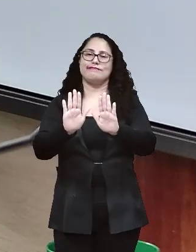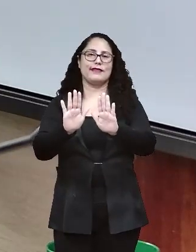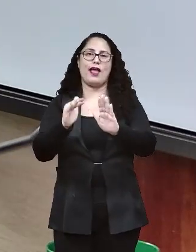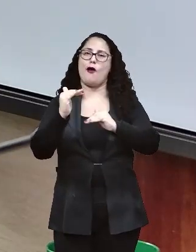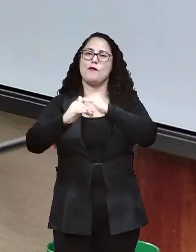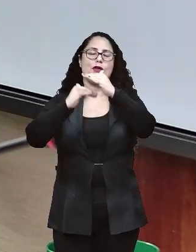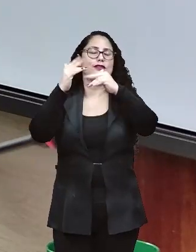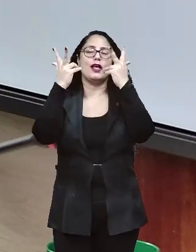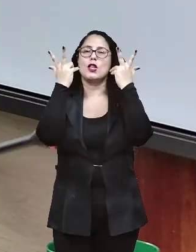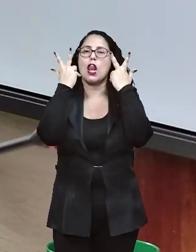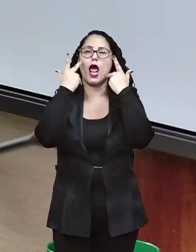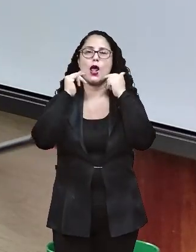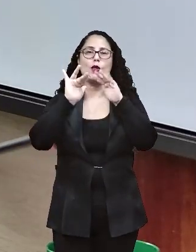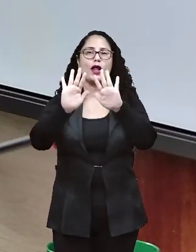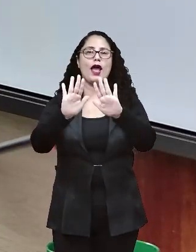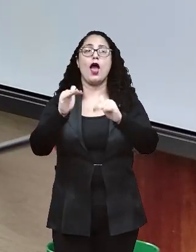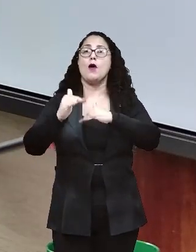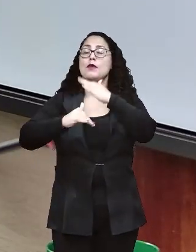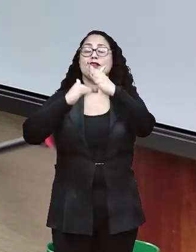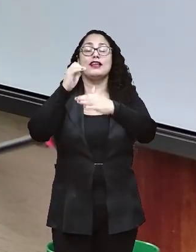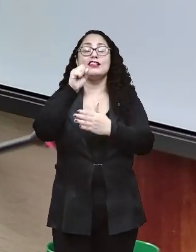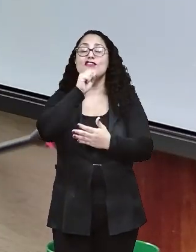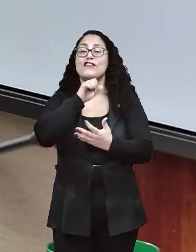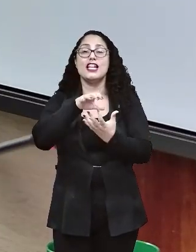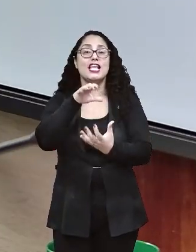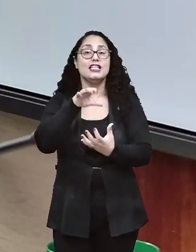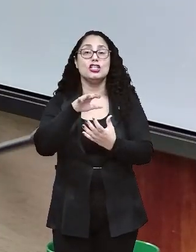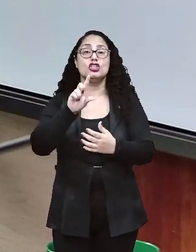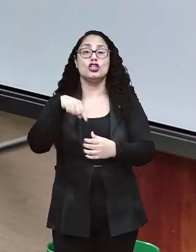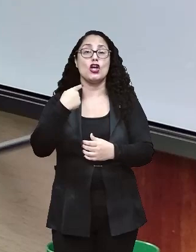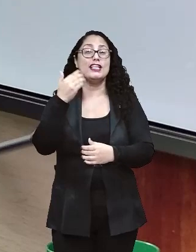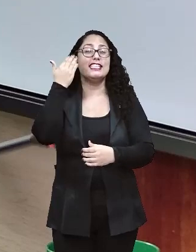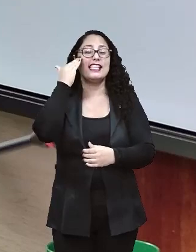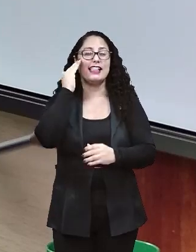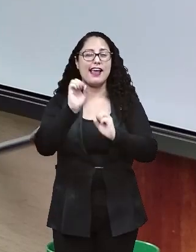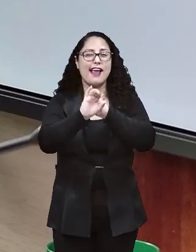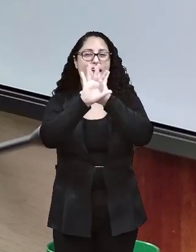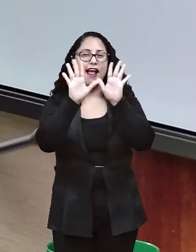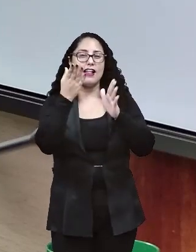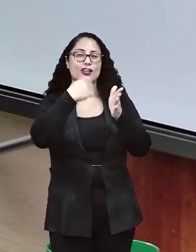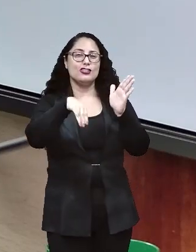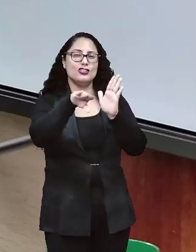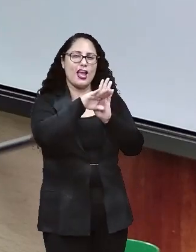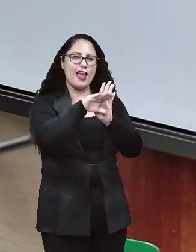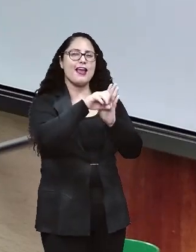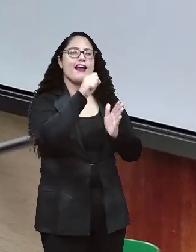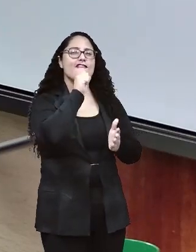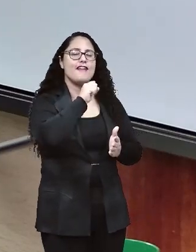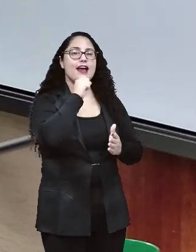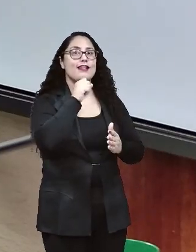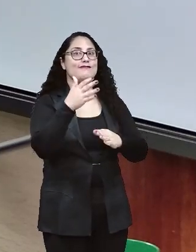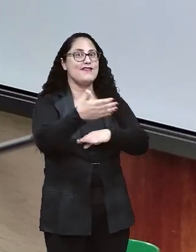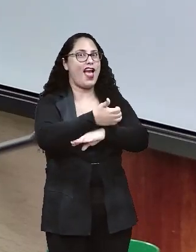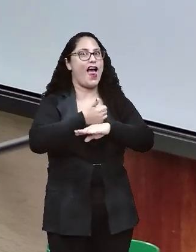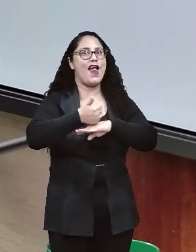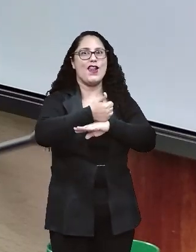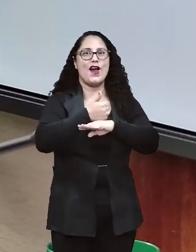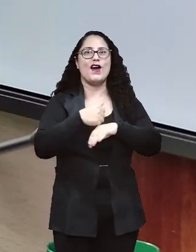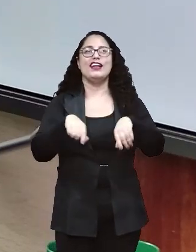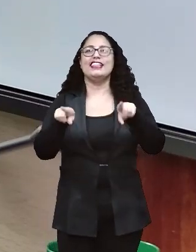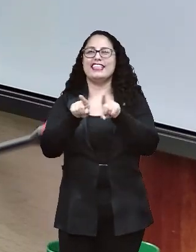um processo natural de envelhecimento, que se a gente entender isso, a gente chega na nossa velhice muito melhor, né?